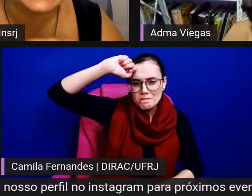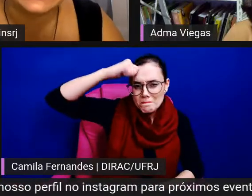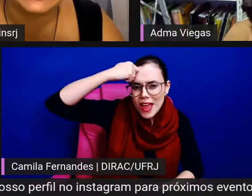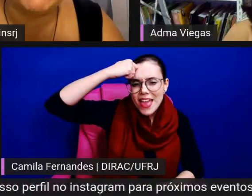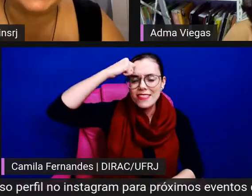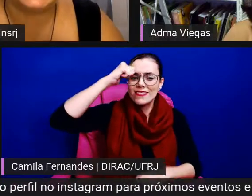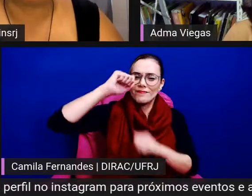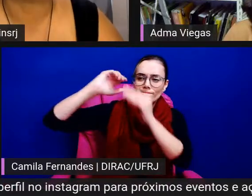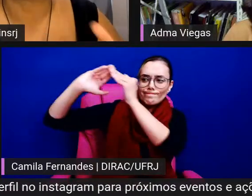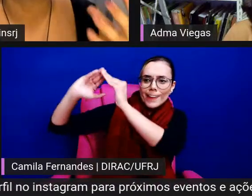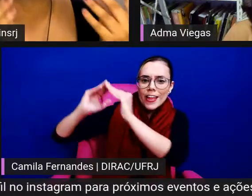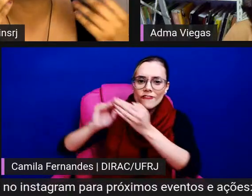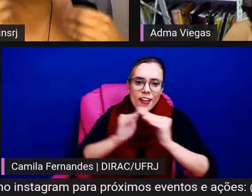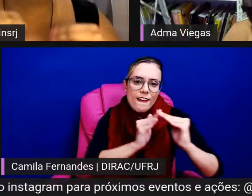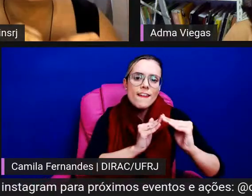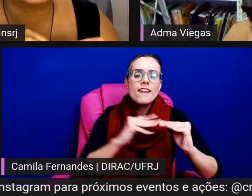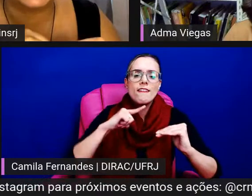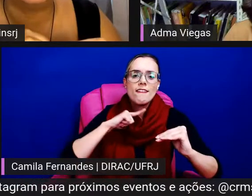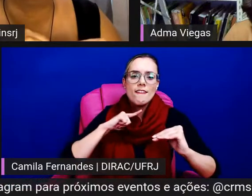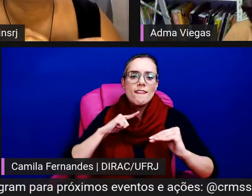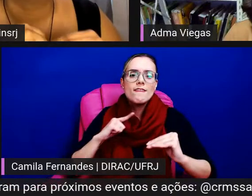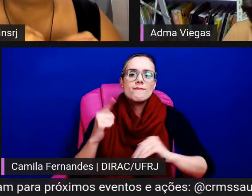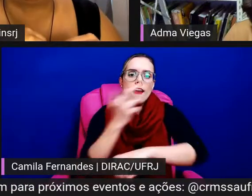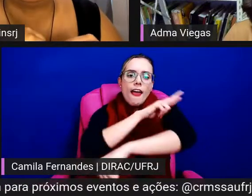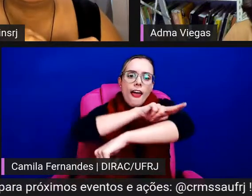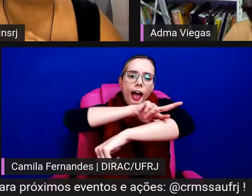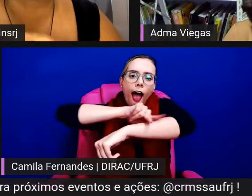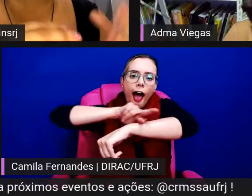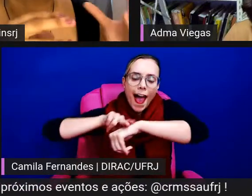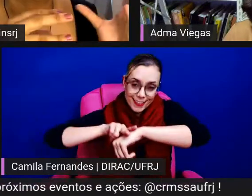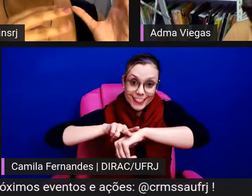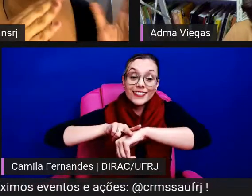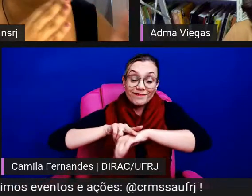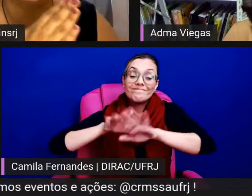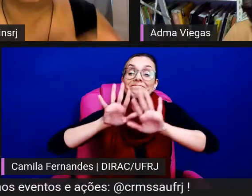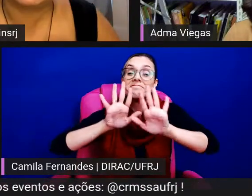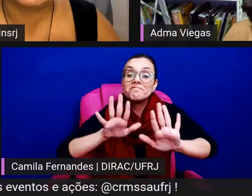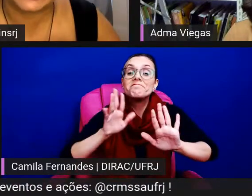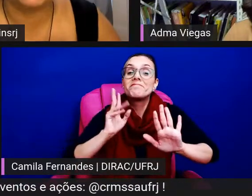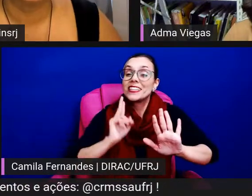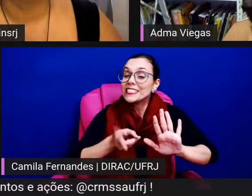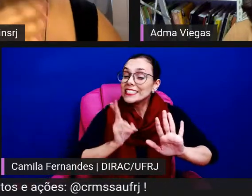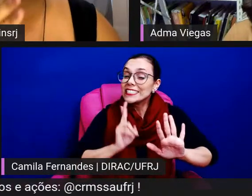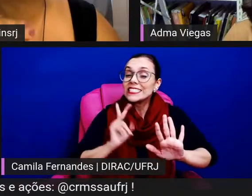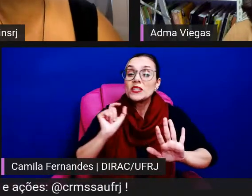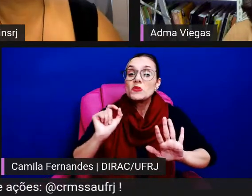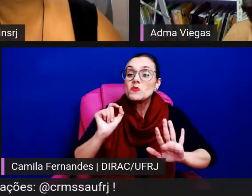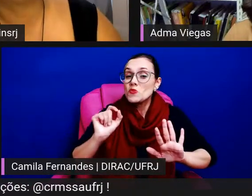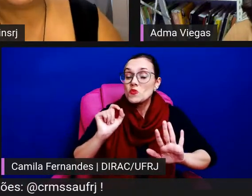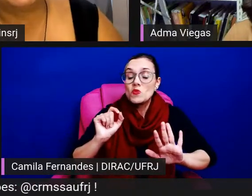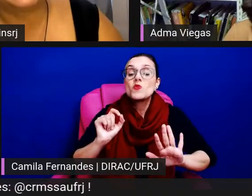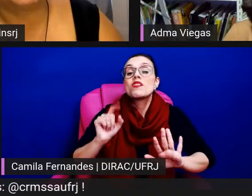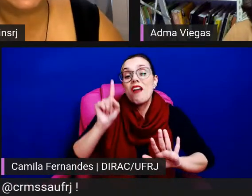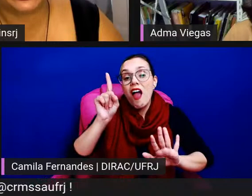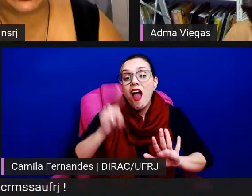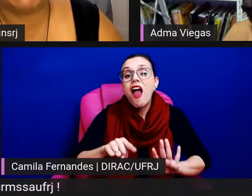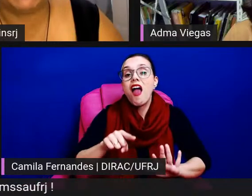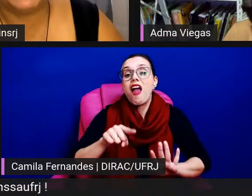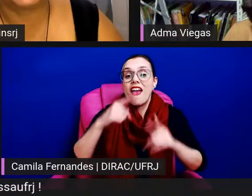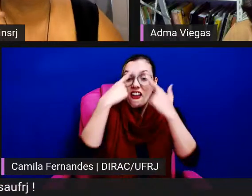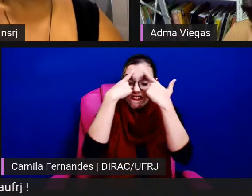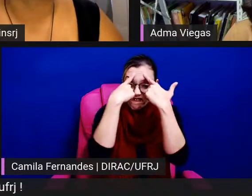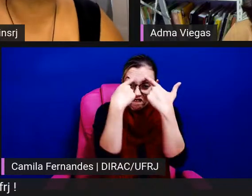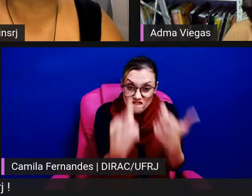que é a raça que vem, e aí a violência do Estado vem primeiro, seja pela violência policial, ou seja por falta de